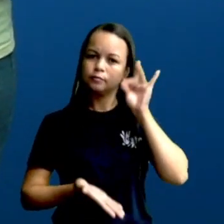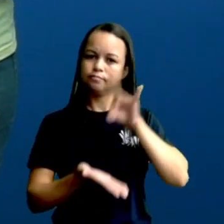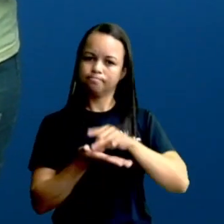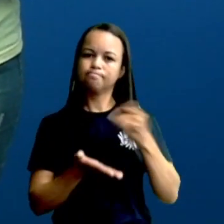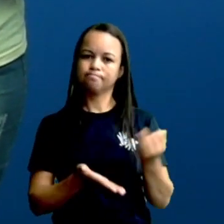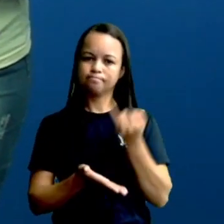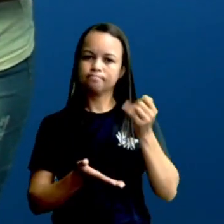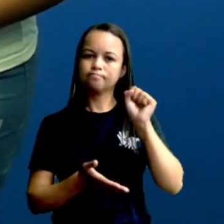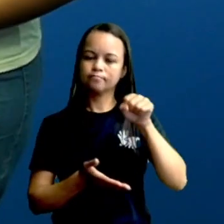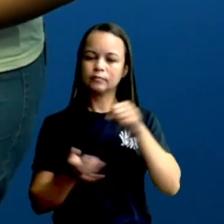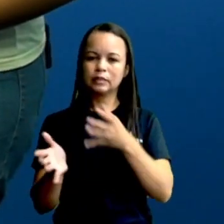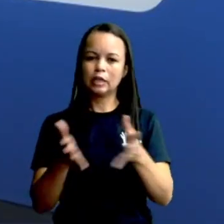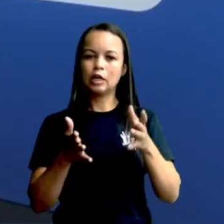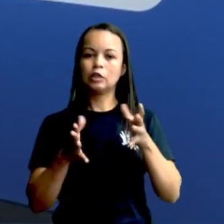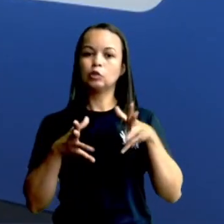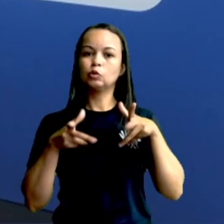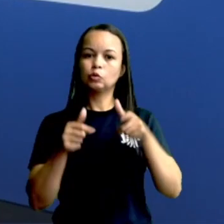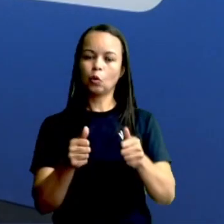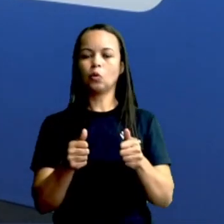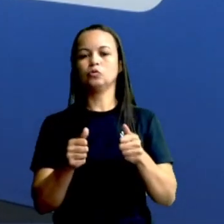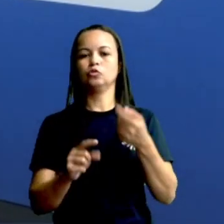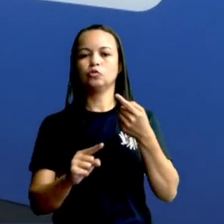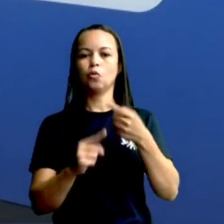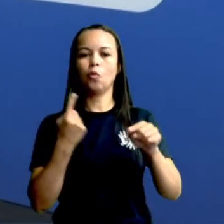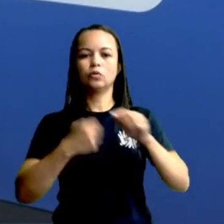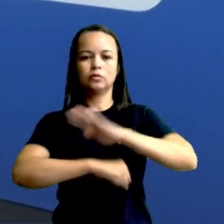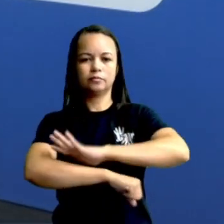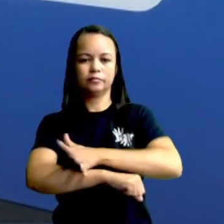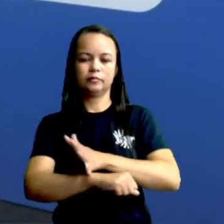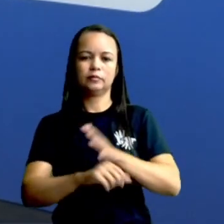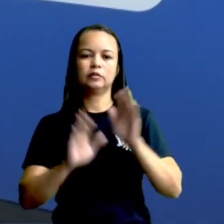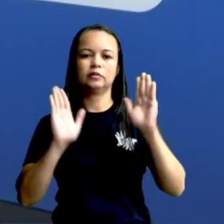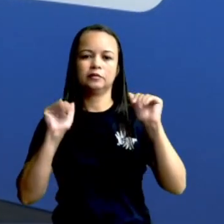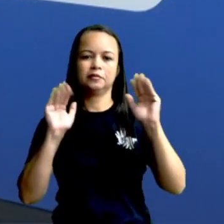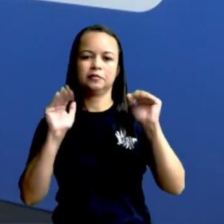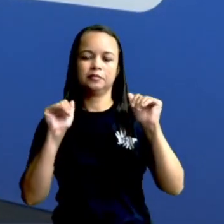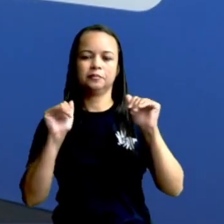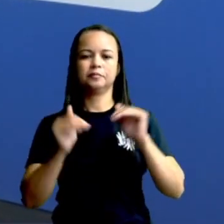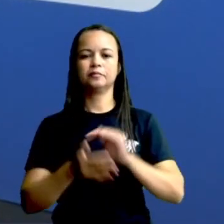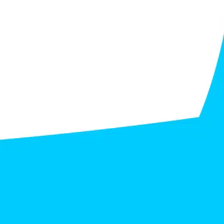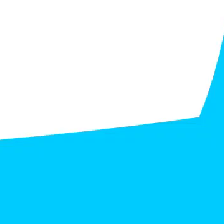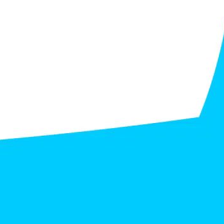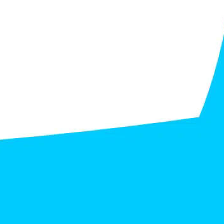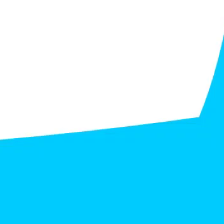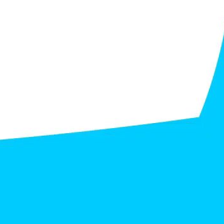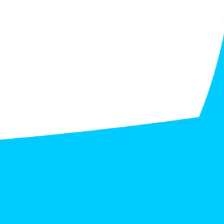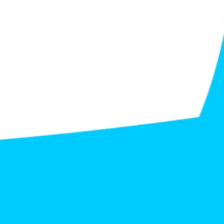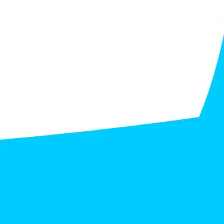todas contra o racismo. Um beijo para vocês e até a próxima aula. Tchau, tchau!